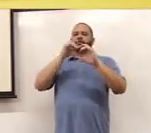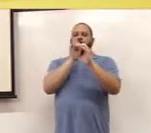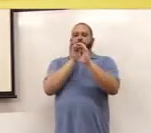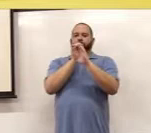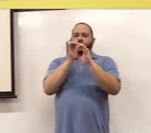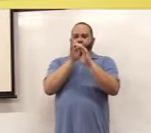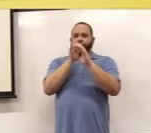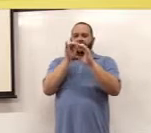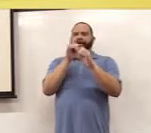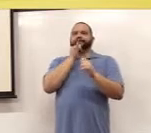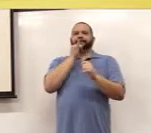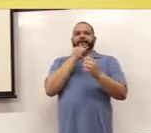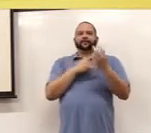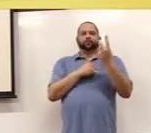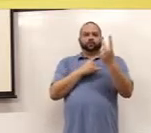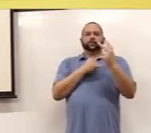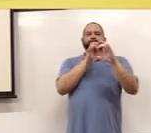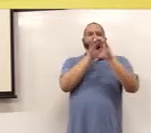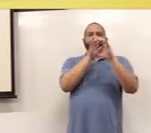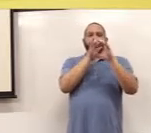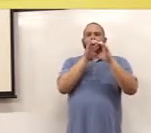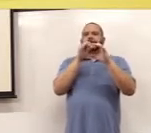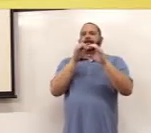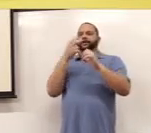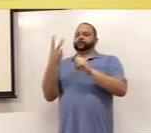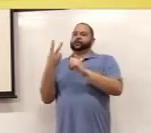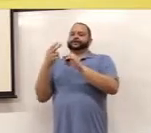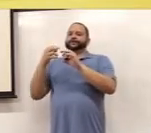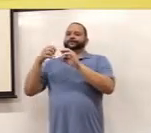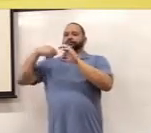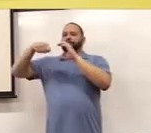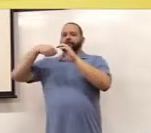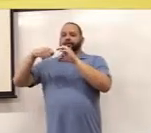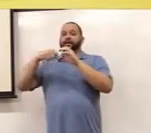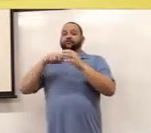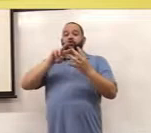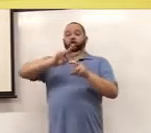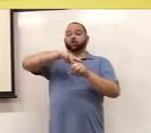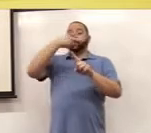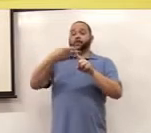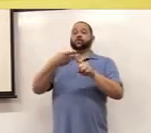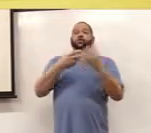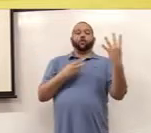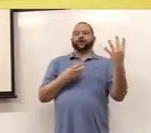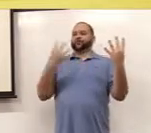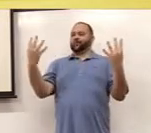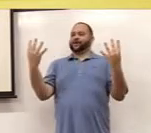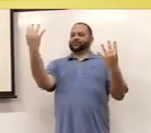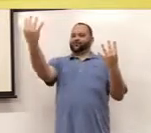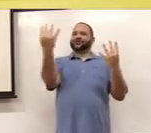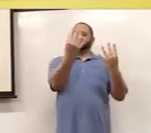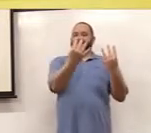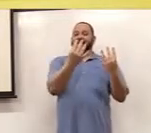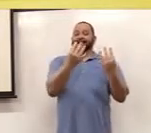duas flautas, dois clarinetes, ele fala, não, são quatro de cada um. Com isso, as cordas têm que ser reforçadas também. Então, vira uma